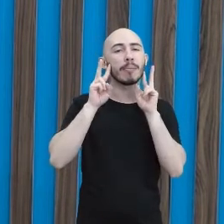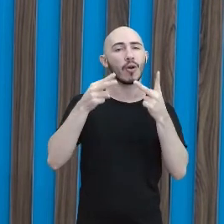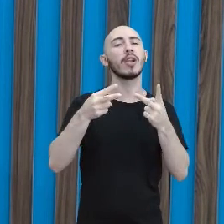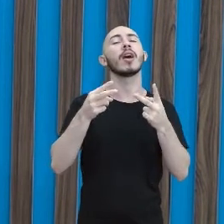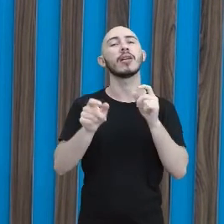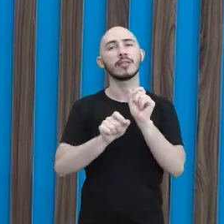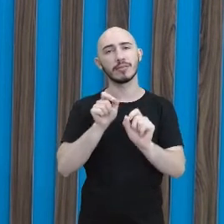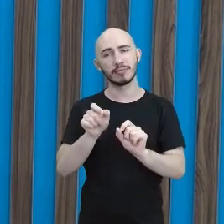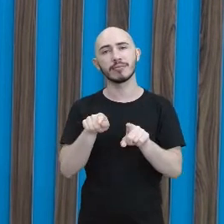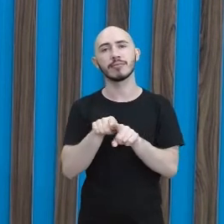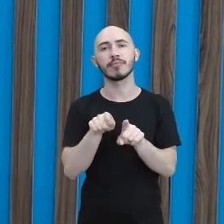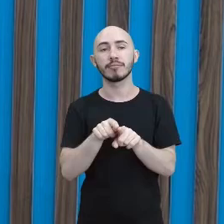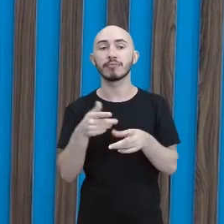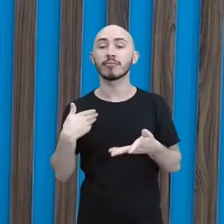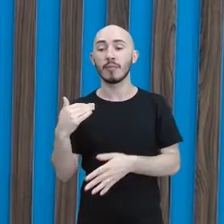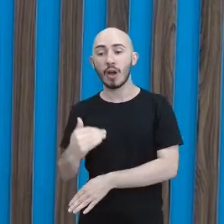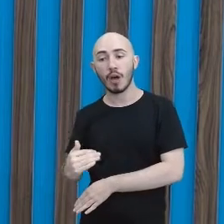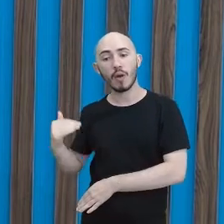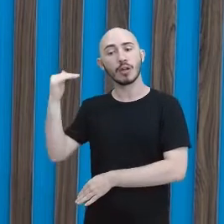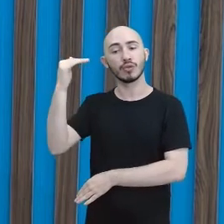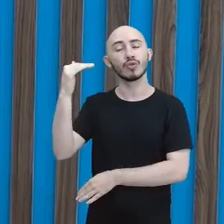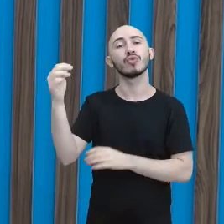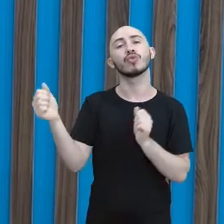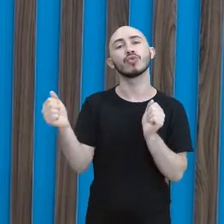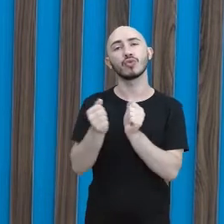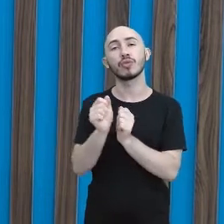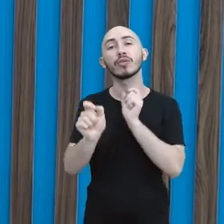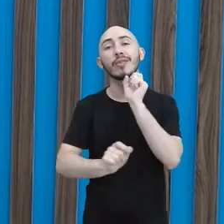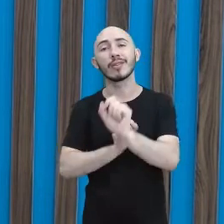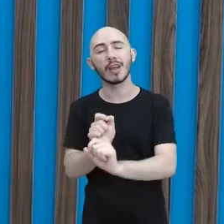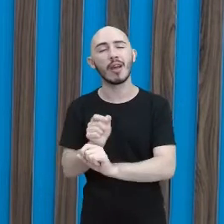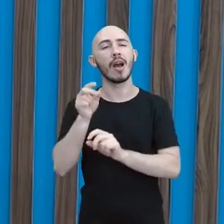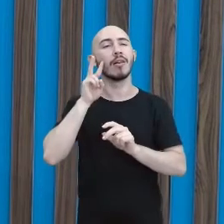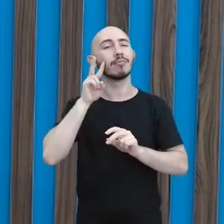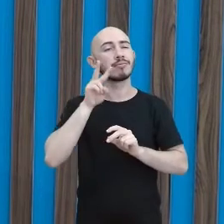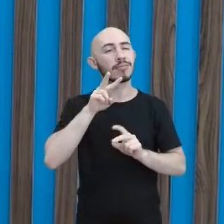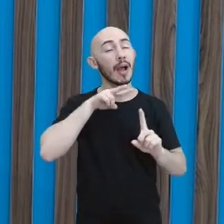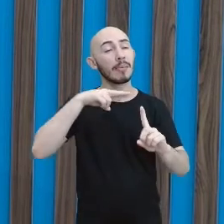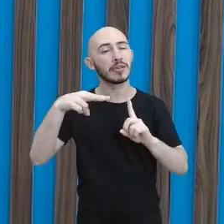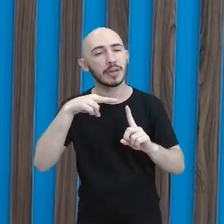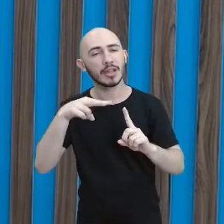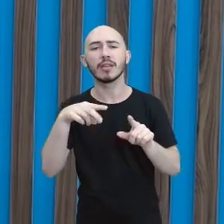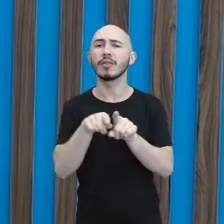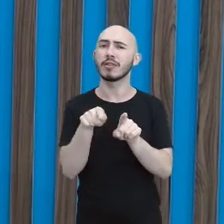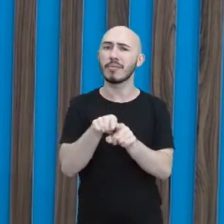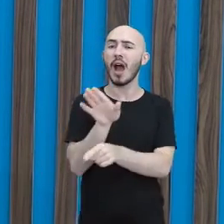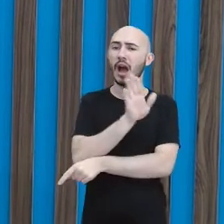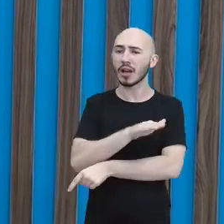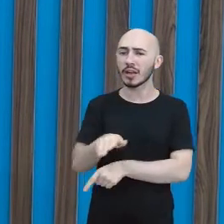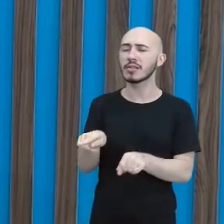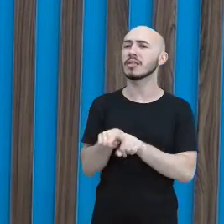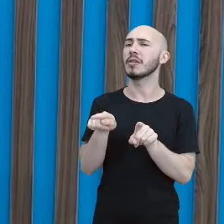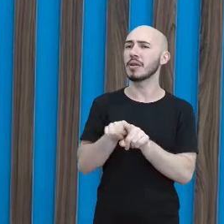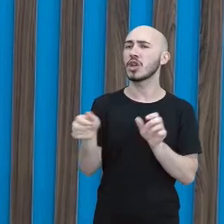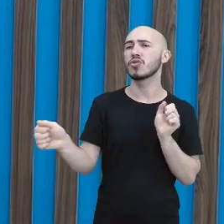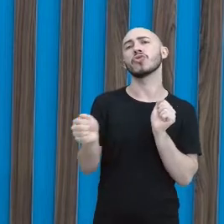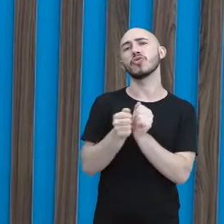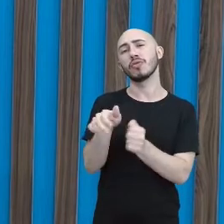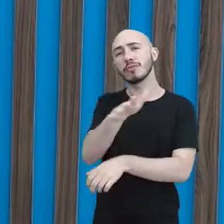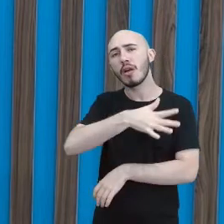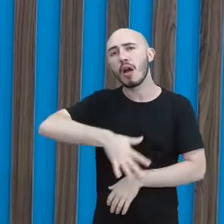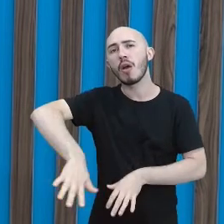como eu tinha colocado. Que o adulto vai estar lá com aquele olhar, o profissional, e a criança também vai percebendo, né? Dentro desse